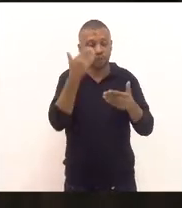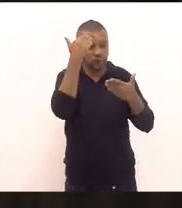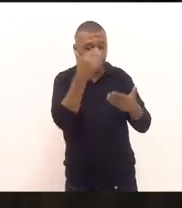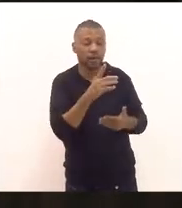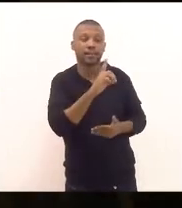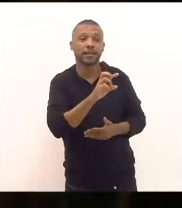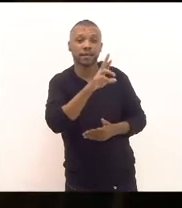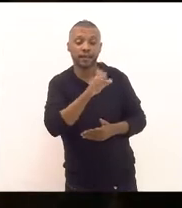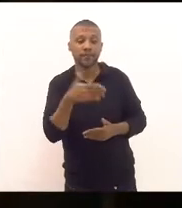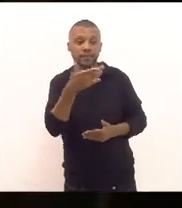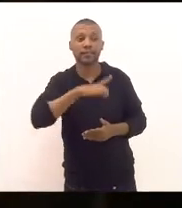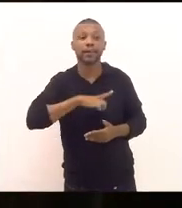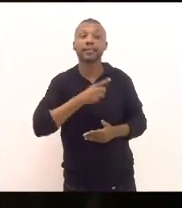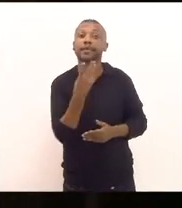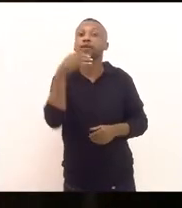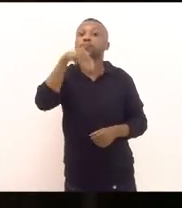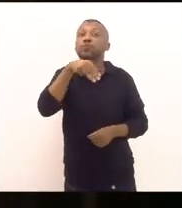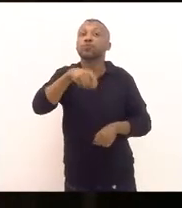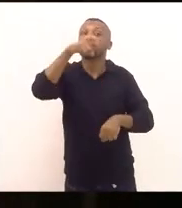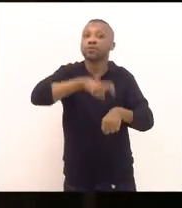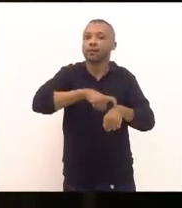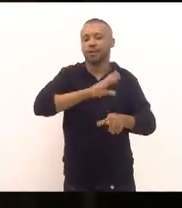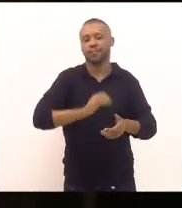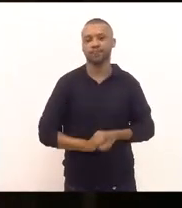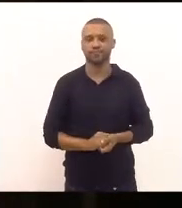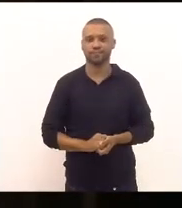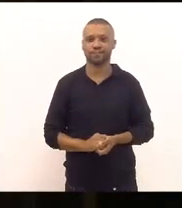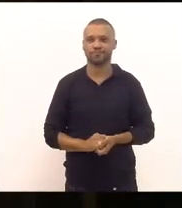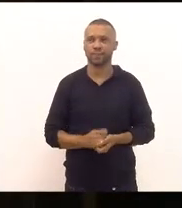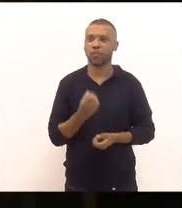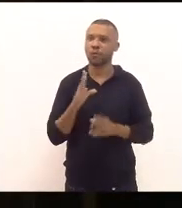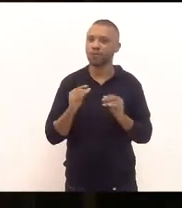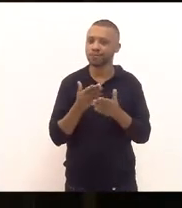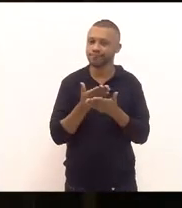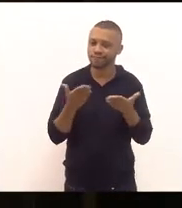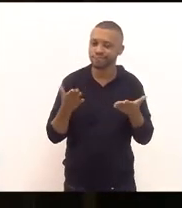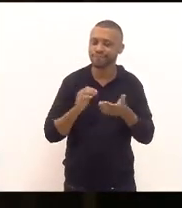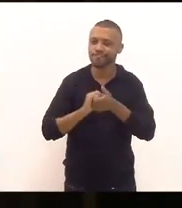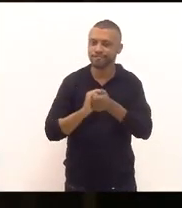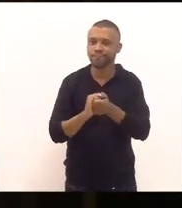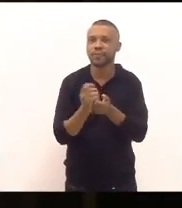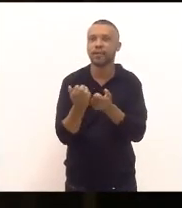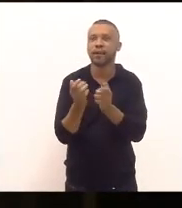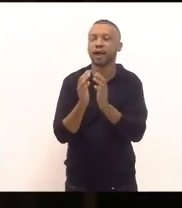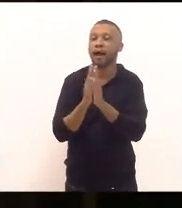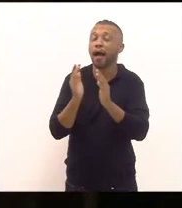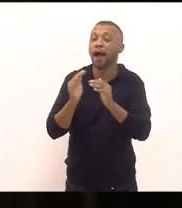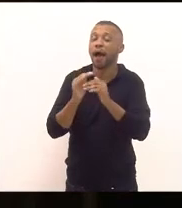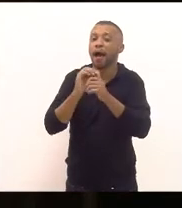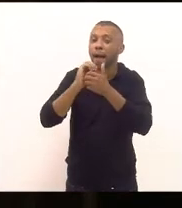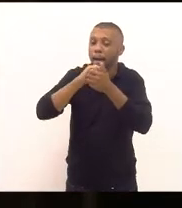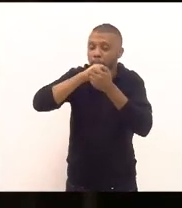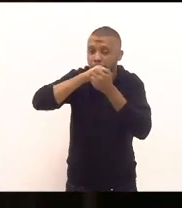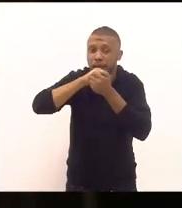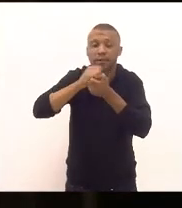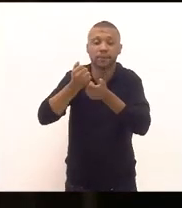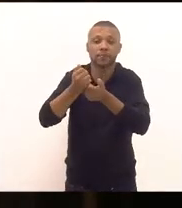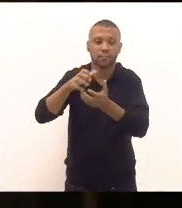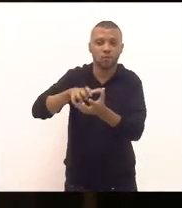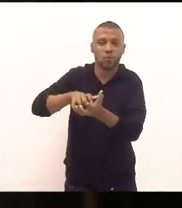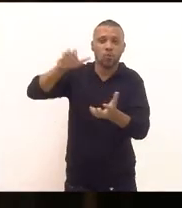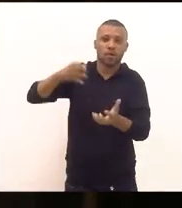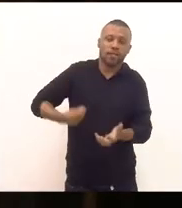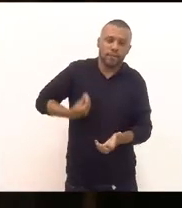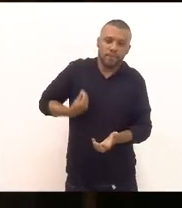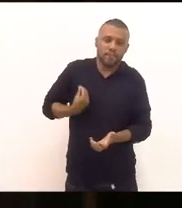minutos boa noite a todos e todas a benção aos mais velhos aqui presente